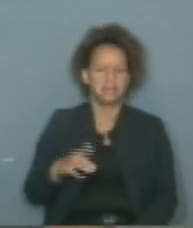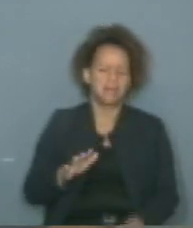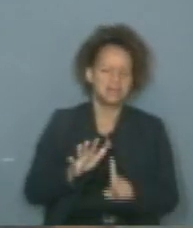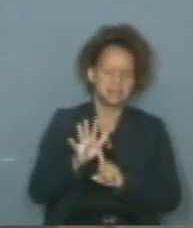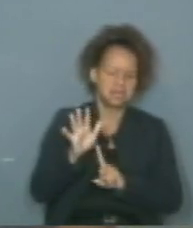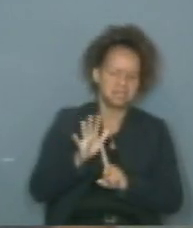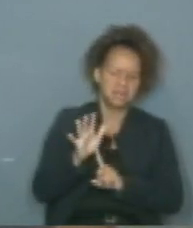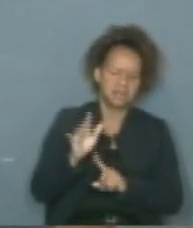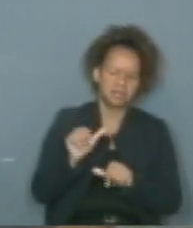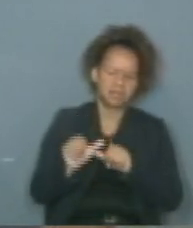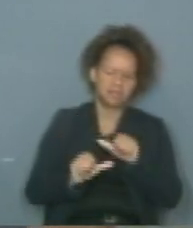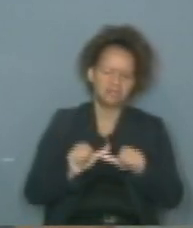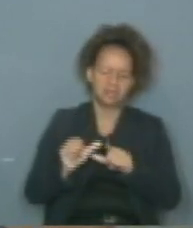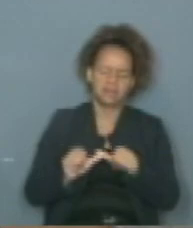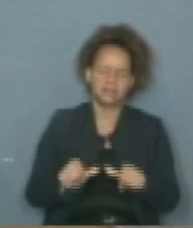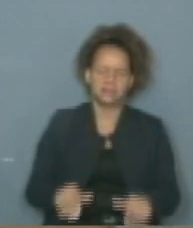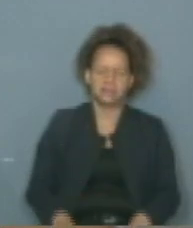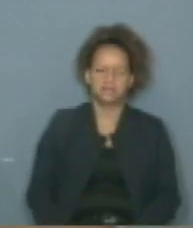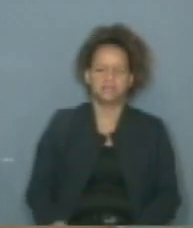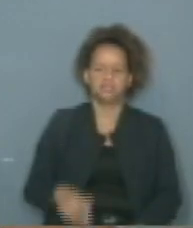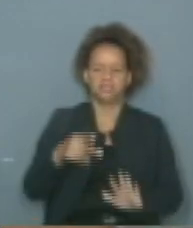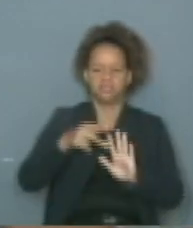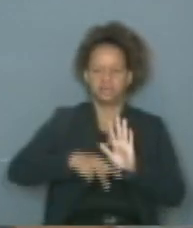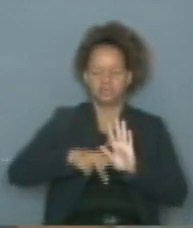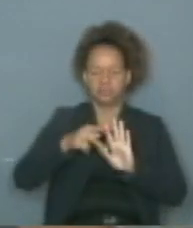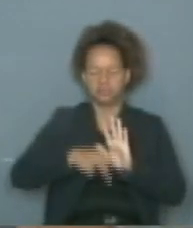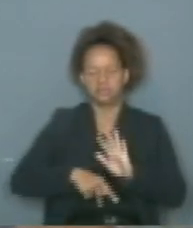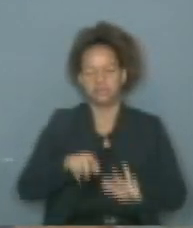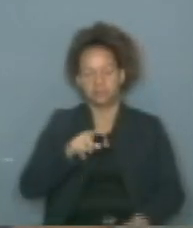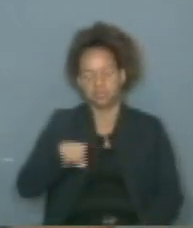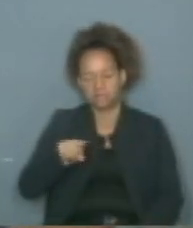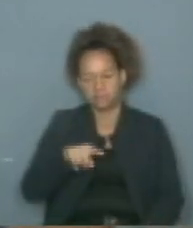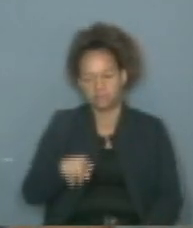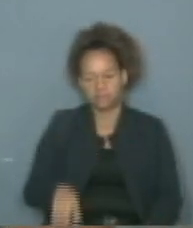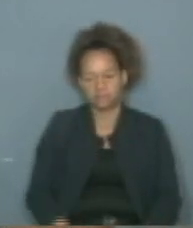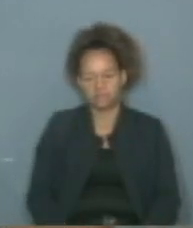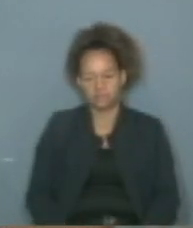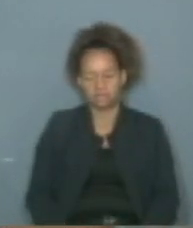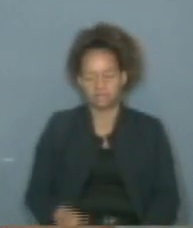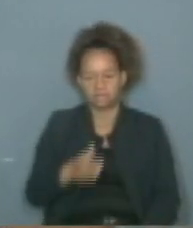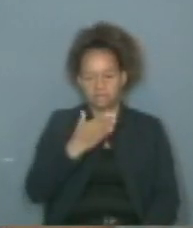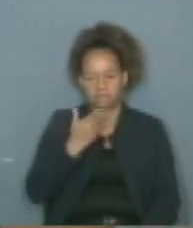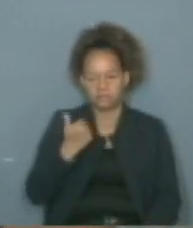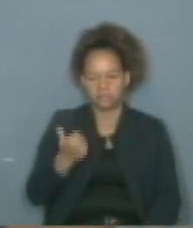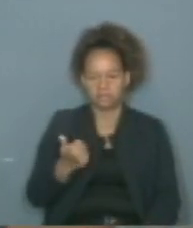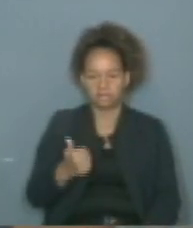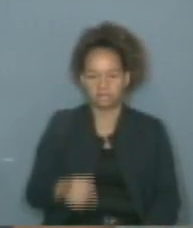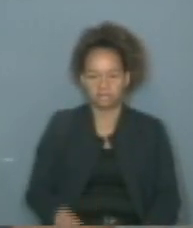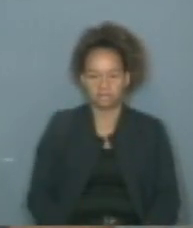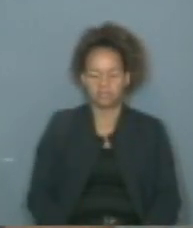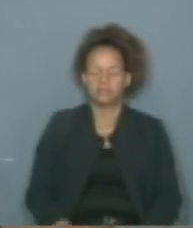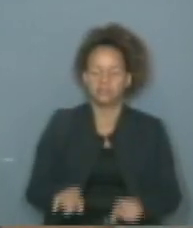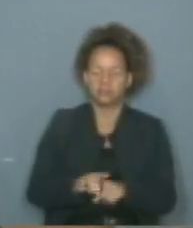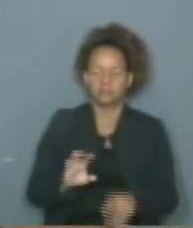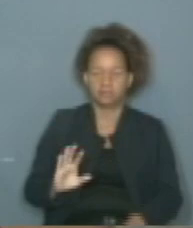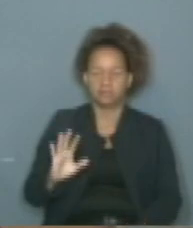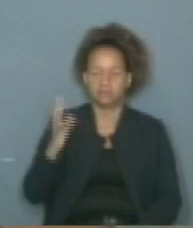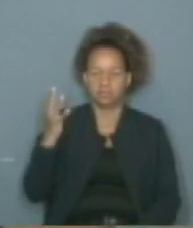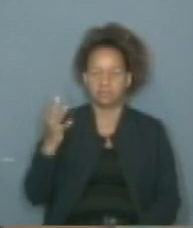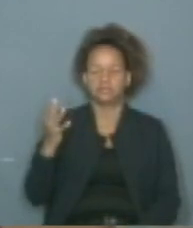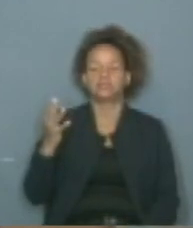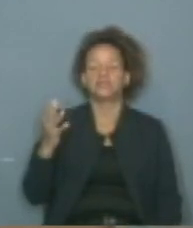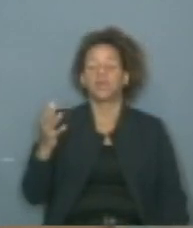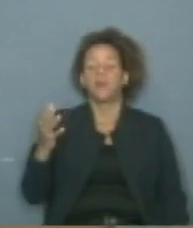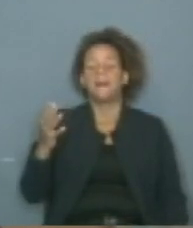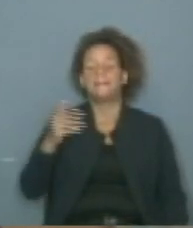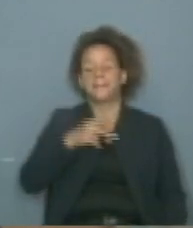emendas modificativas e aditivas ao projeto para que ele fosse melhorado. O mesmo acontece com o projeto de